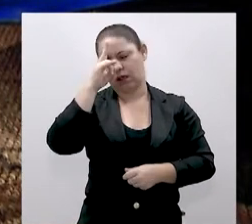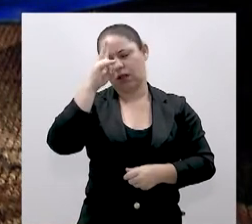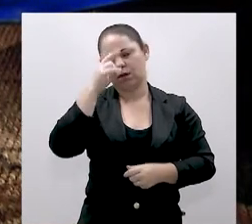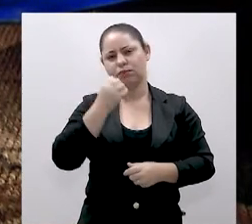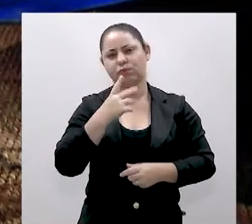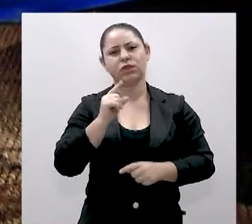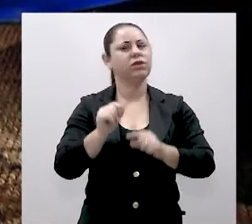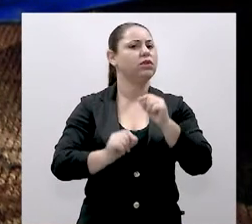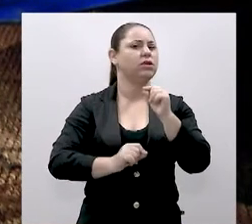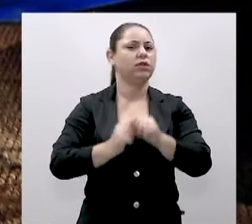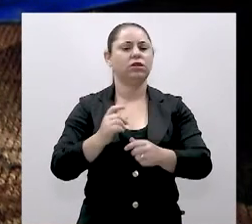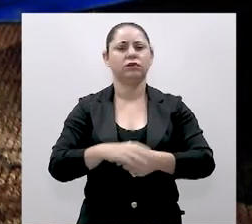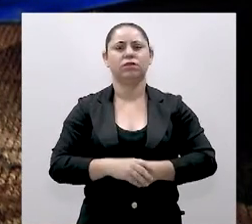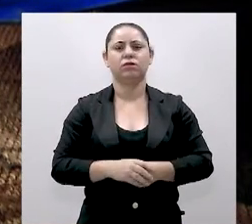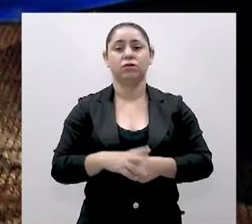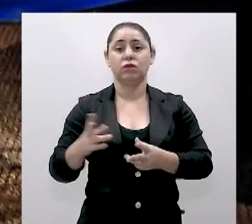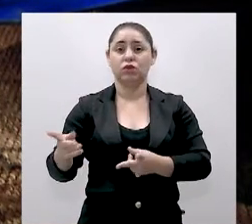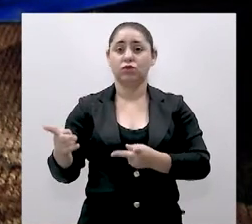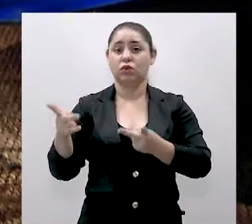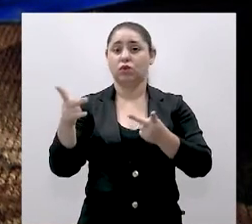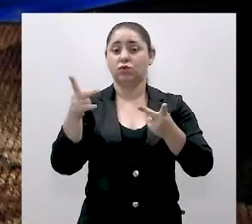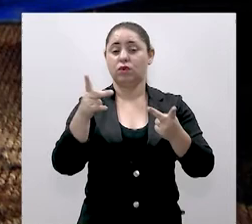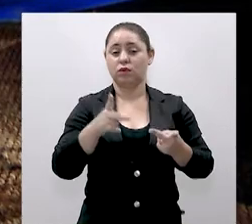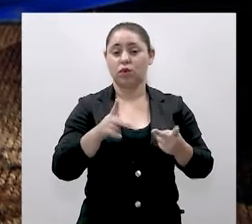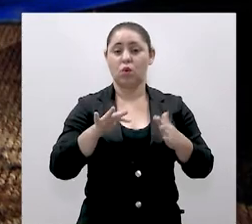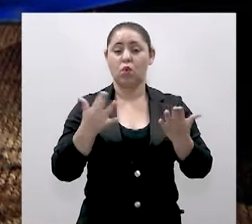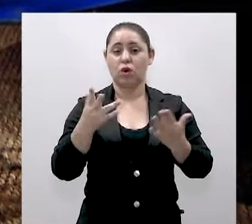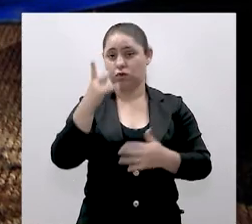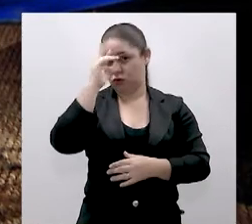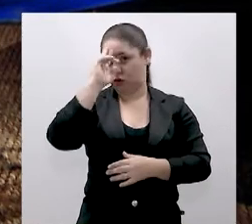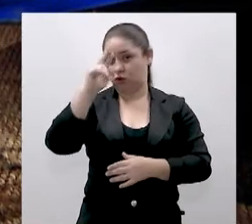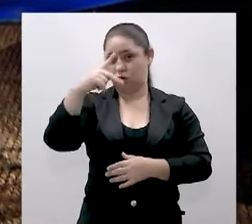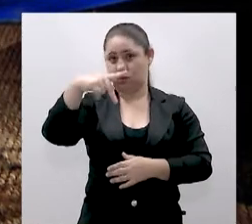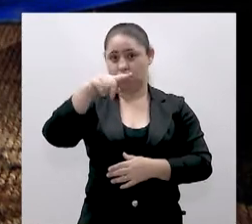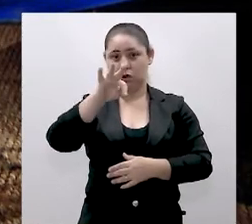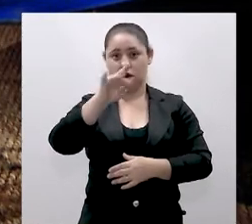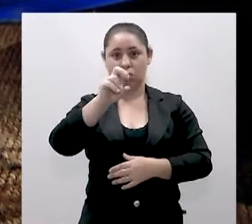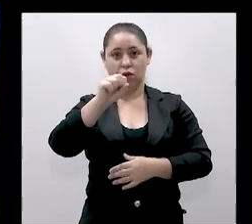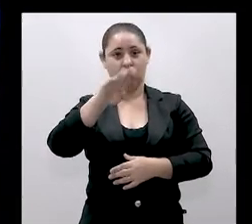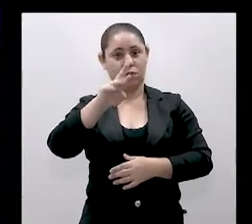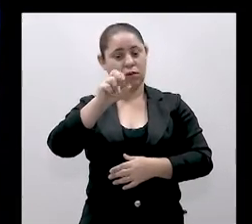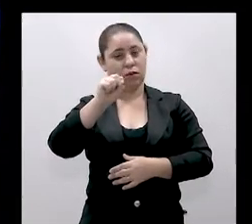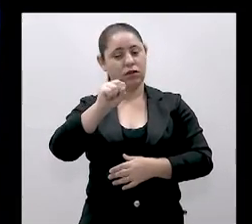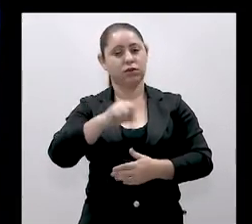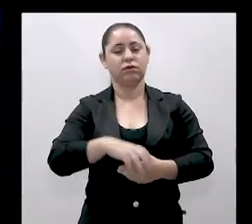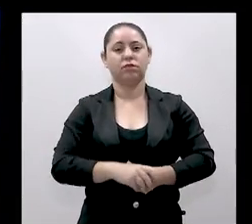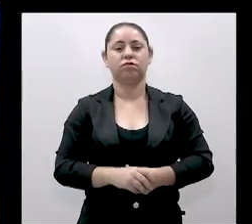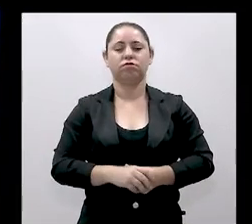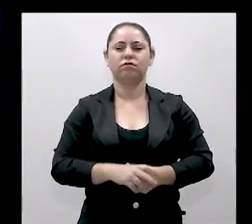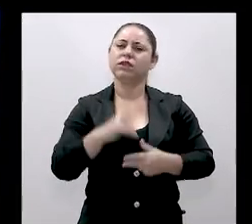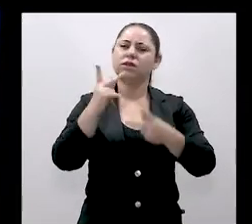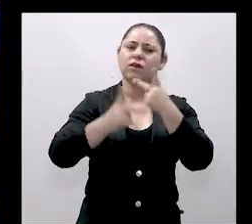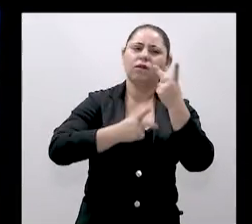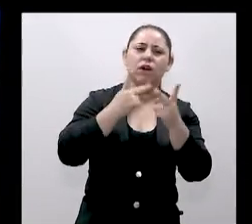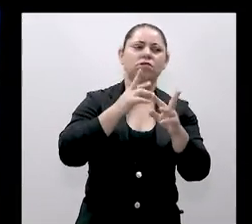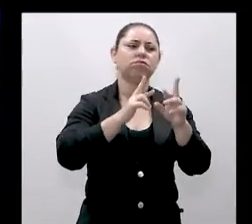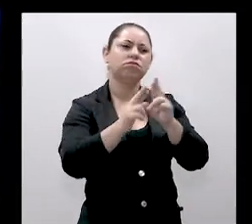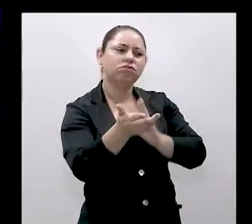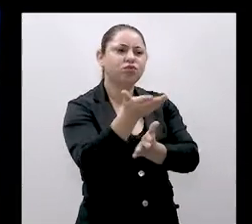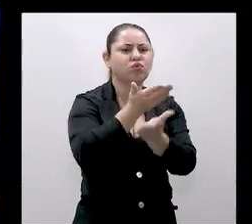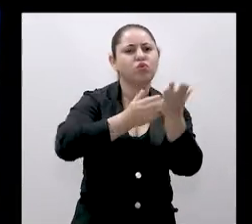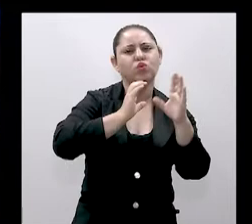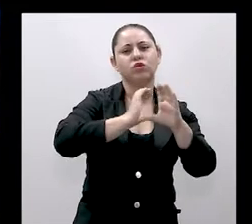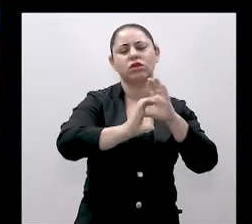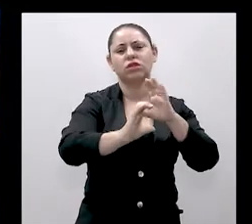eu me lembro bem eu fui convidado quando era diretor da Petrobras lembro aí pô Falei